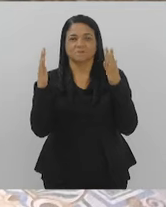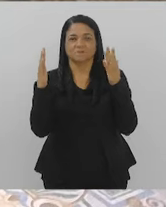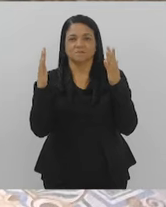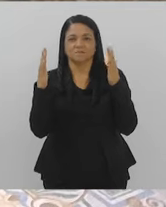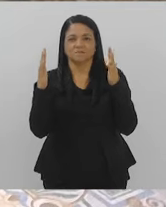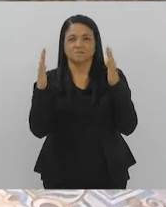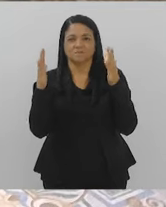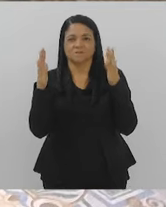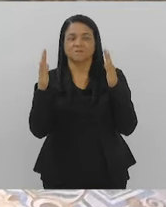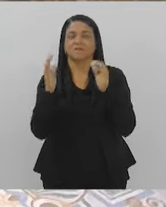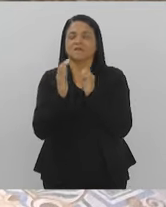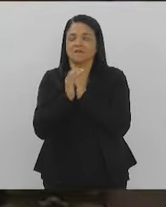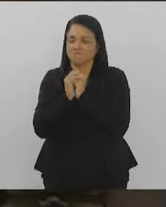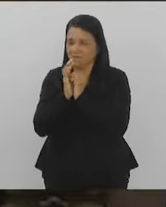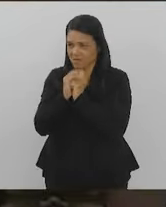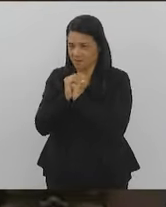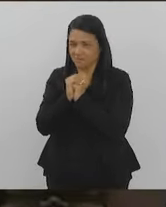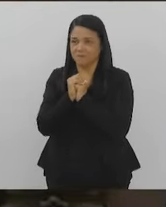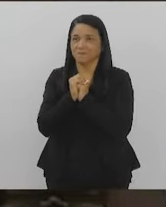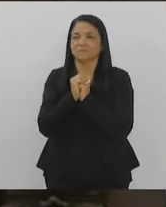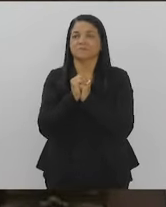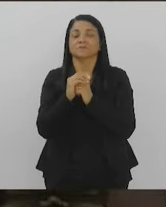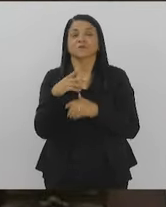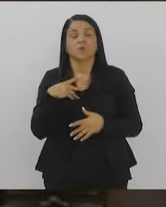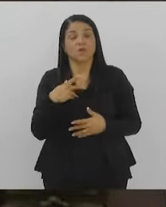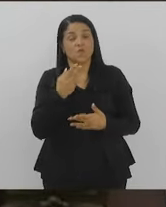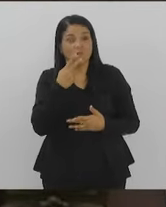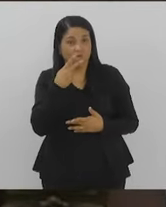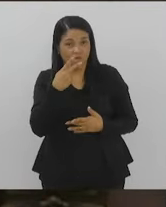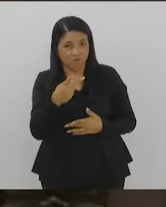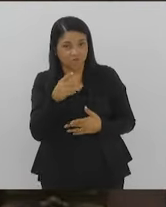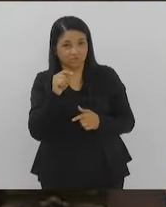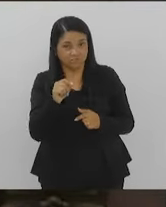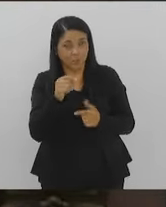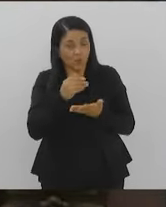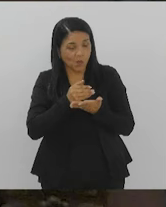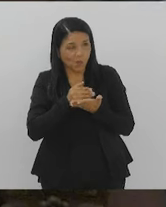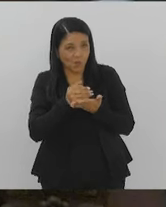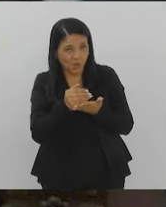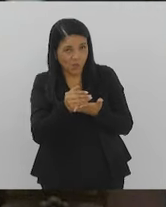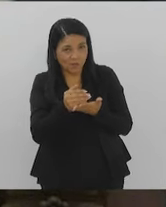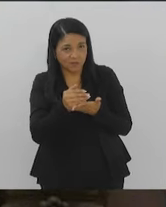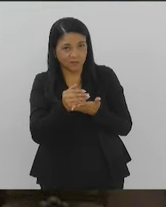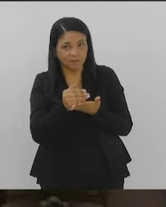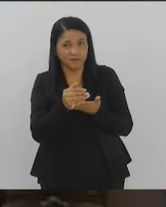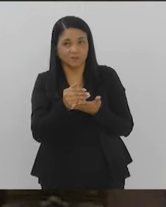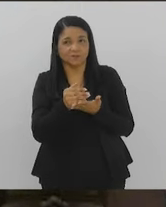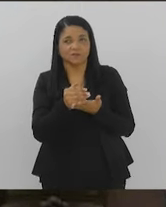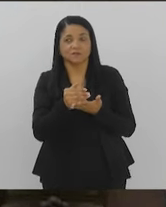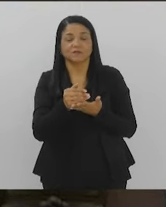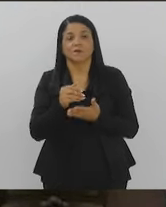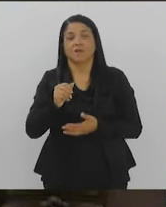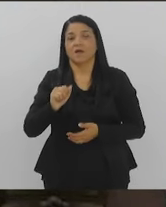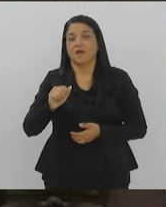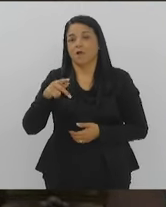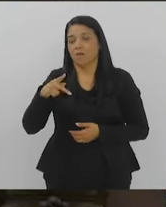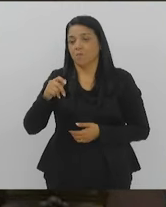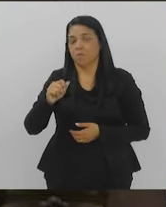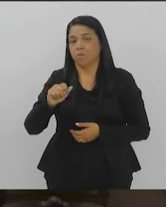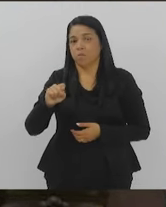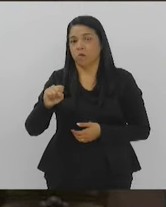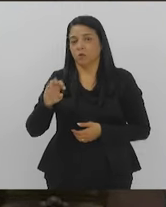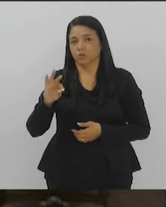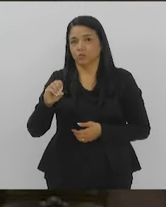meu apóstolo. Eu costumo dizer que quando eu vou conversar com o apóstolo Jessé Maurício, eu levo um